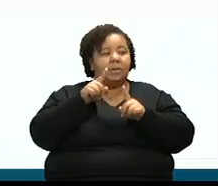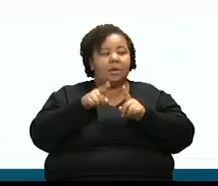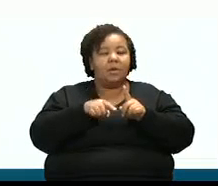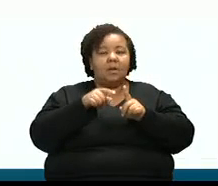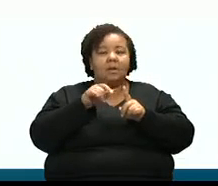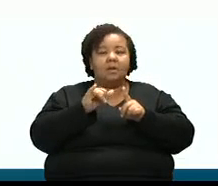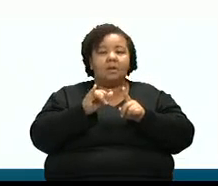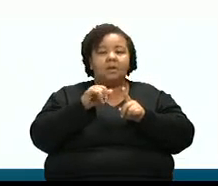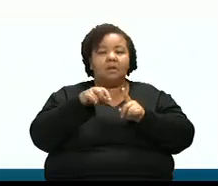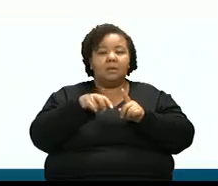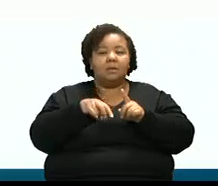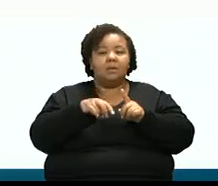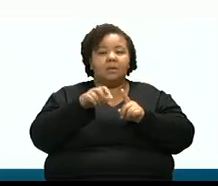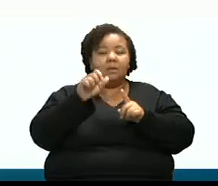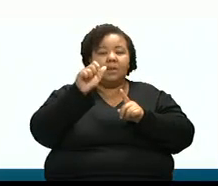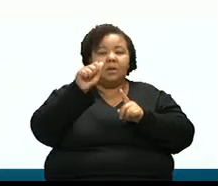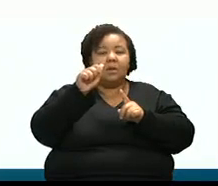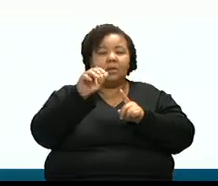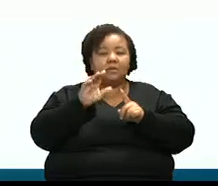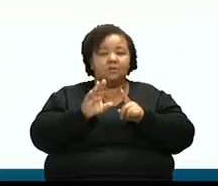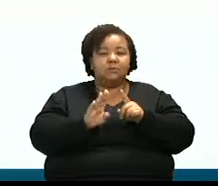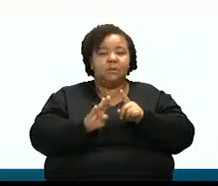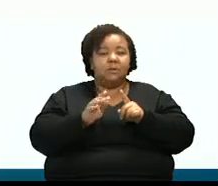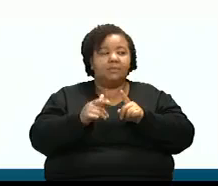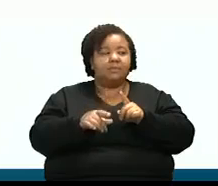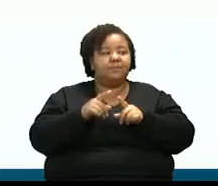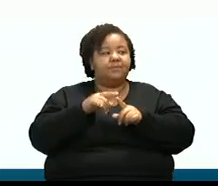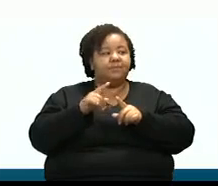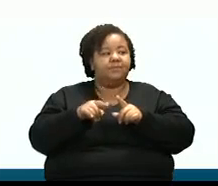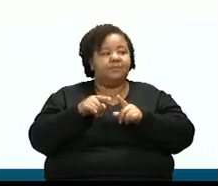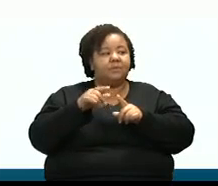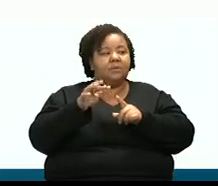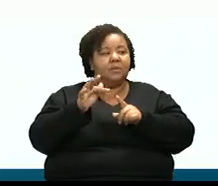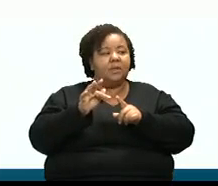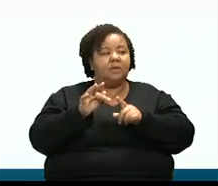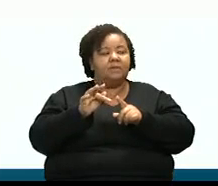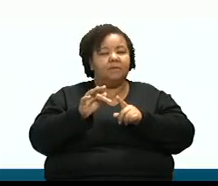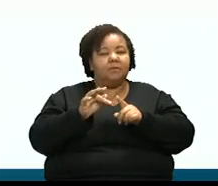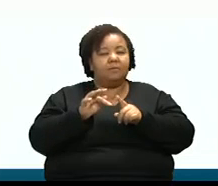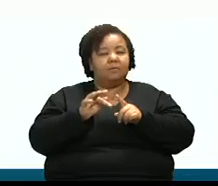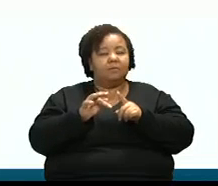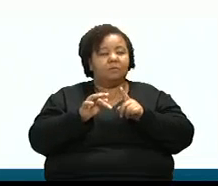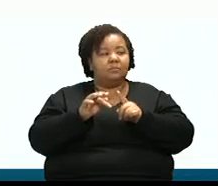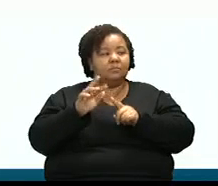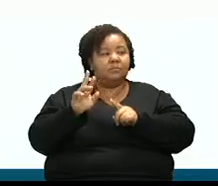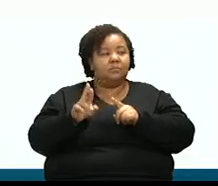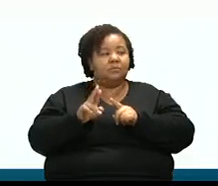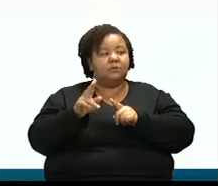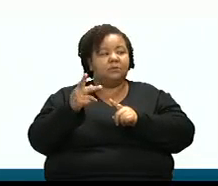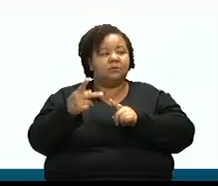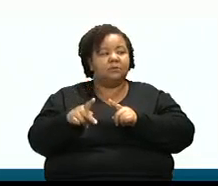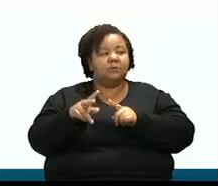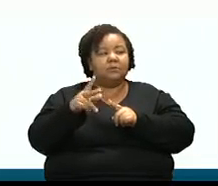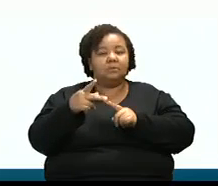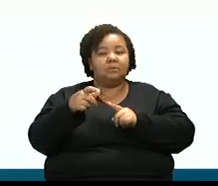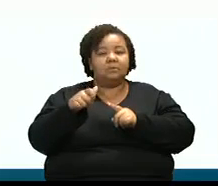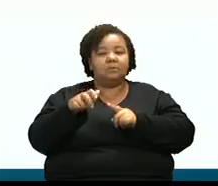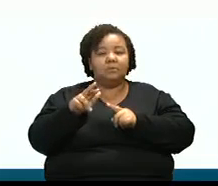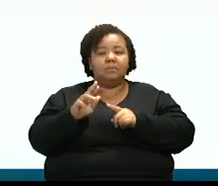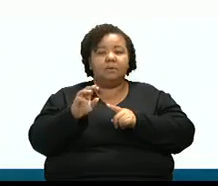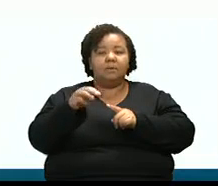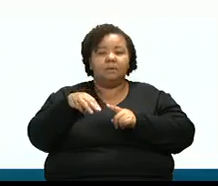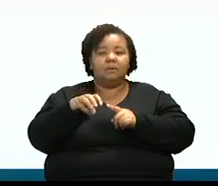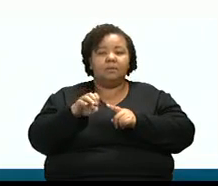agora a integral de a até b, de função de uma variável, da função f aplicada na parametrização da